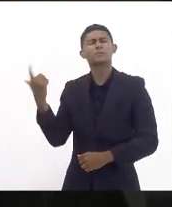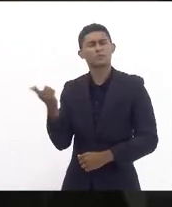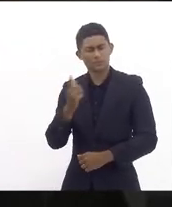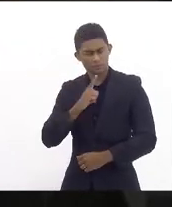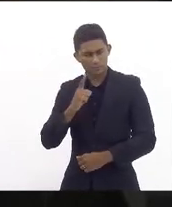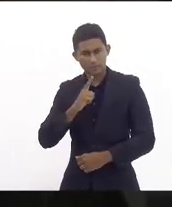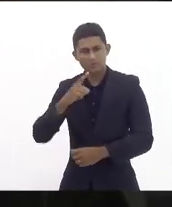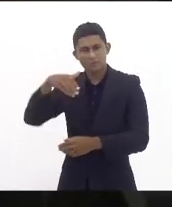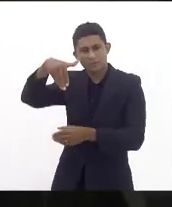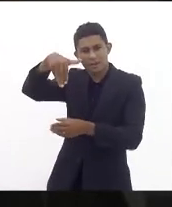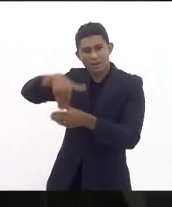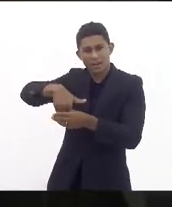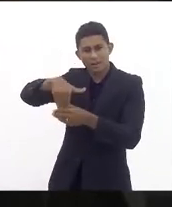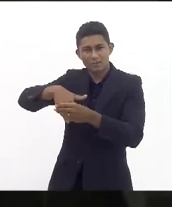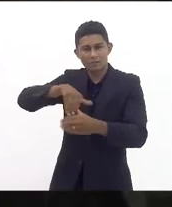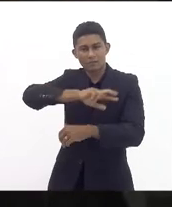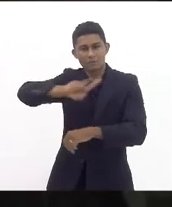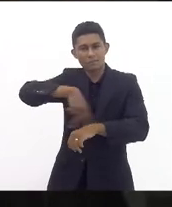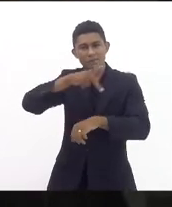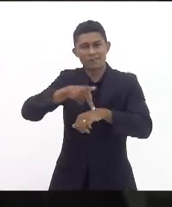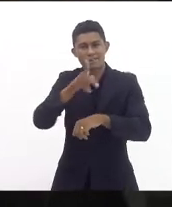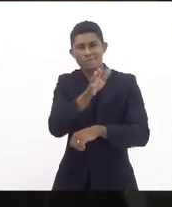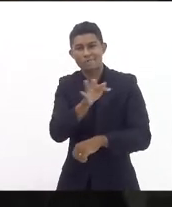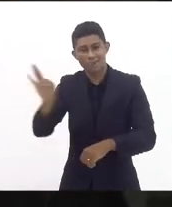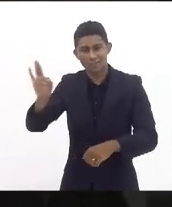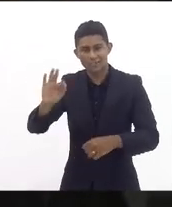turno das eleições na França